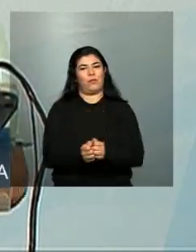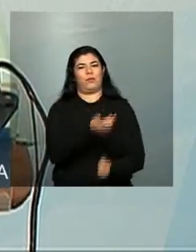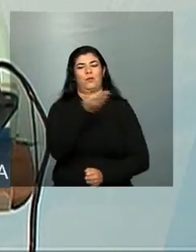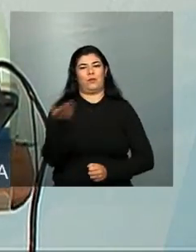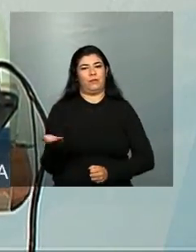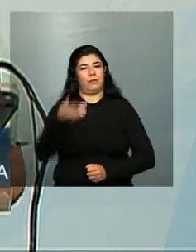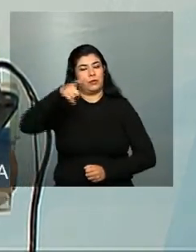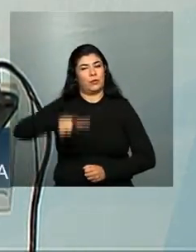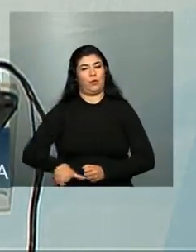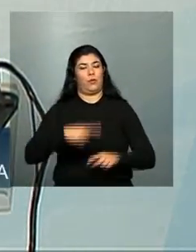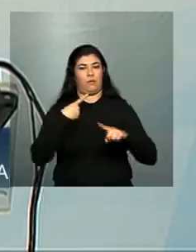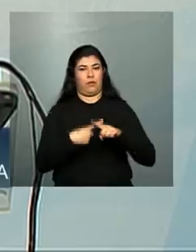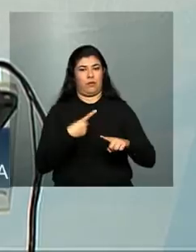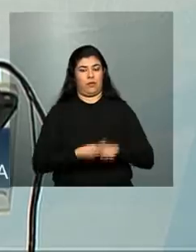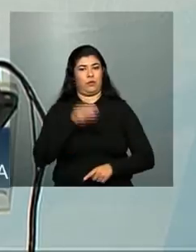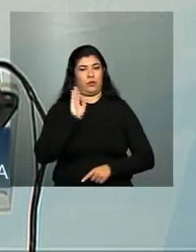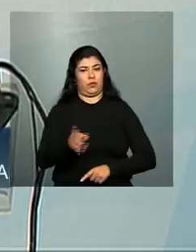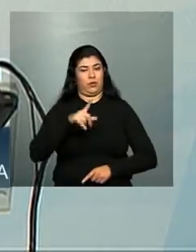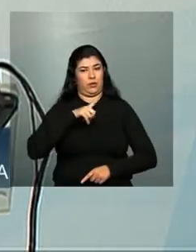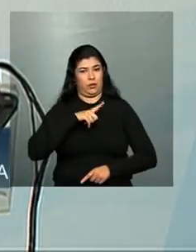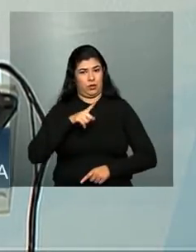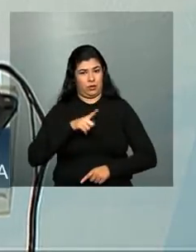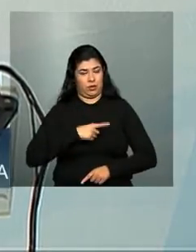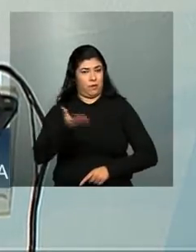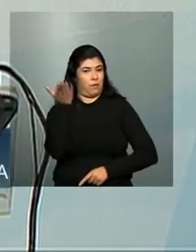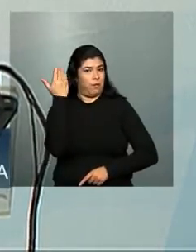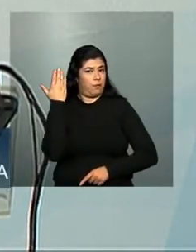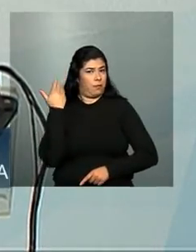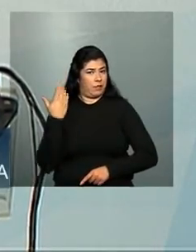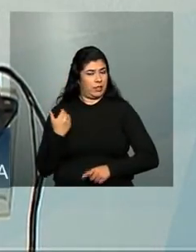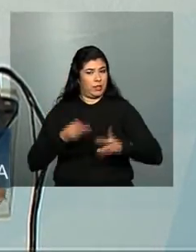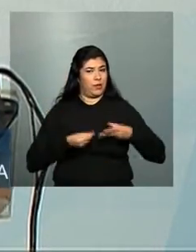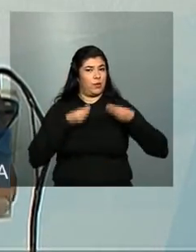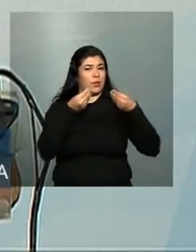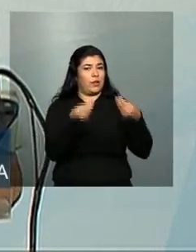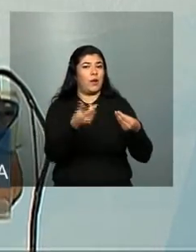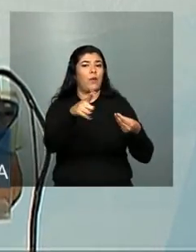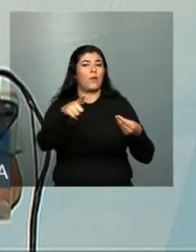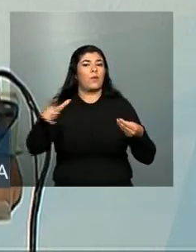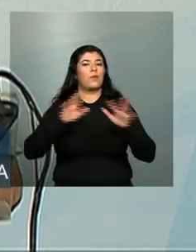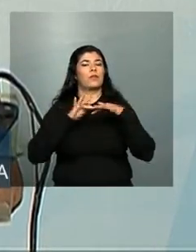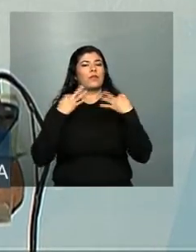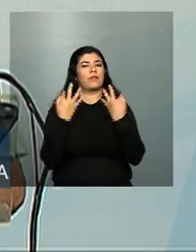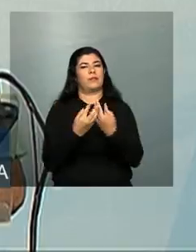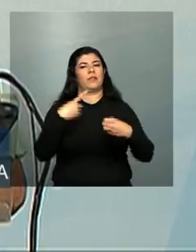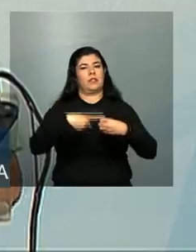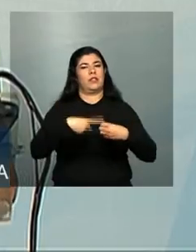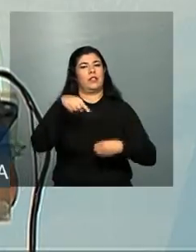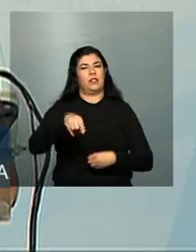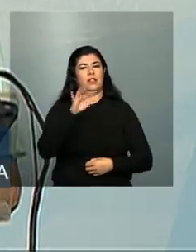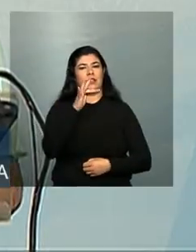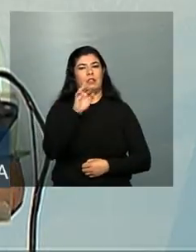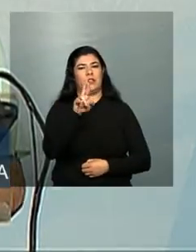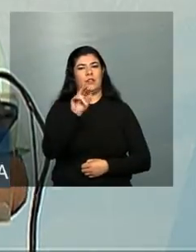uma vez, porque eu já estive aqui entregando para famílias aqui de Feira de Santana